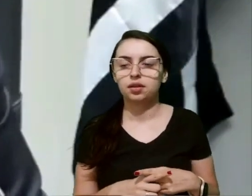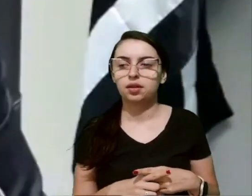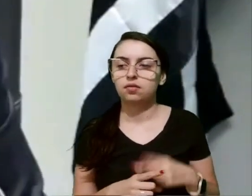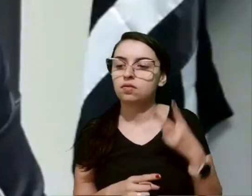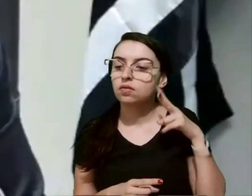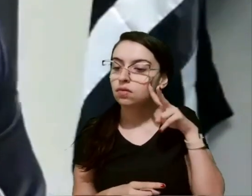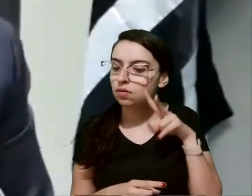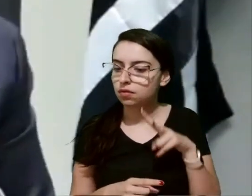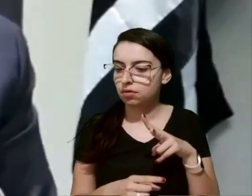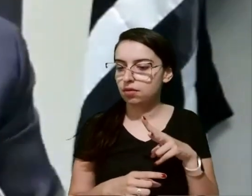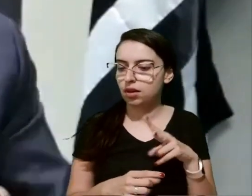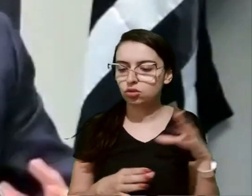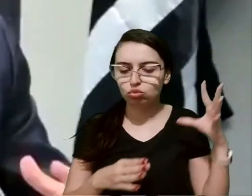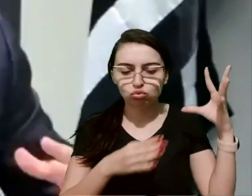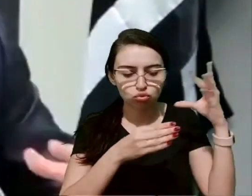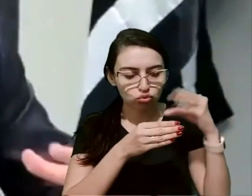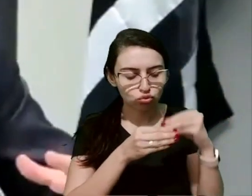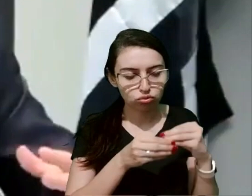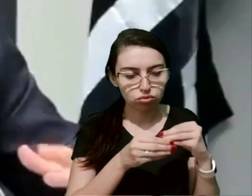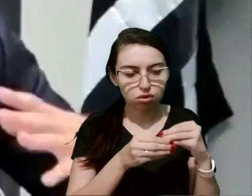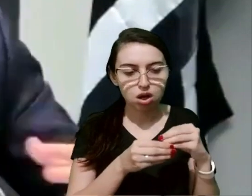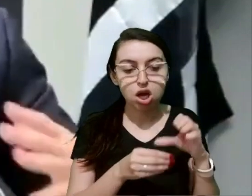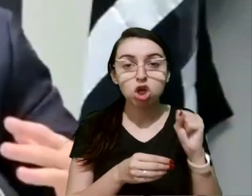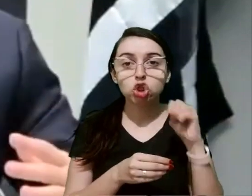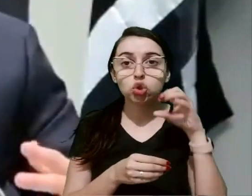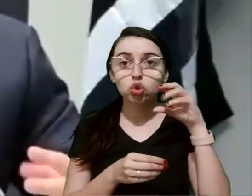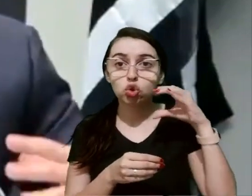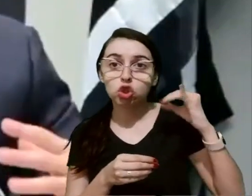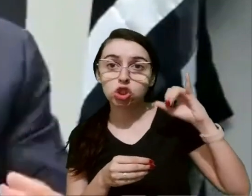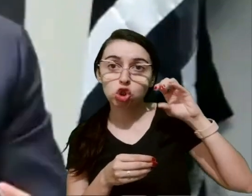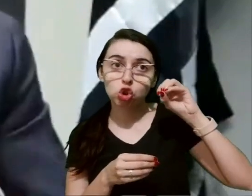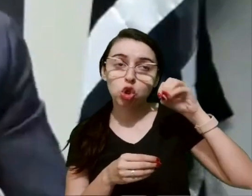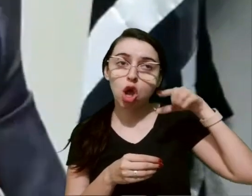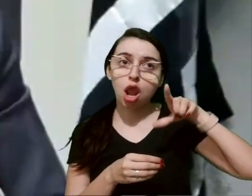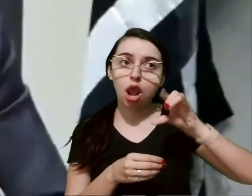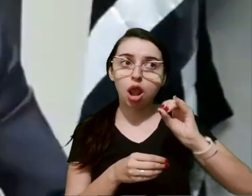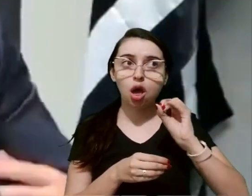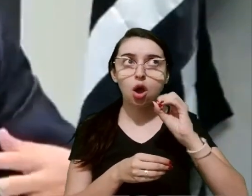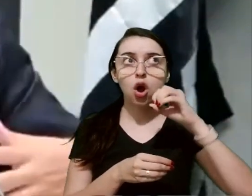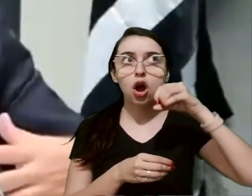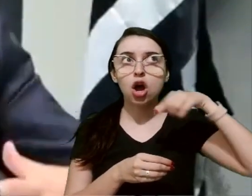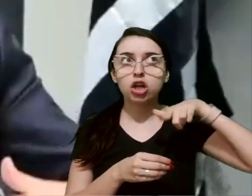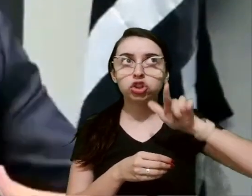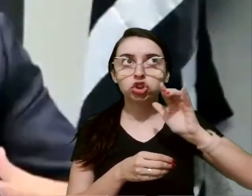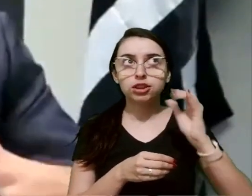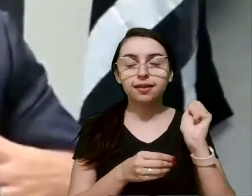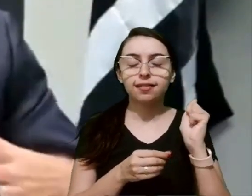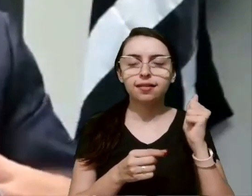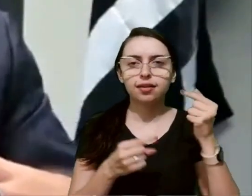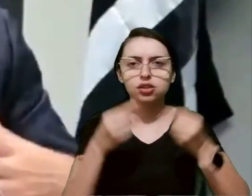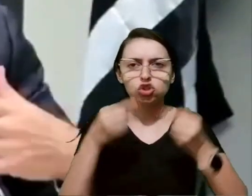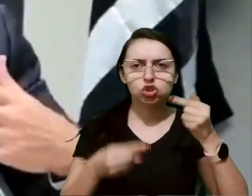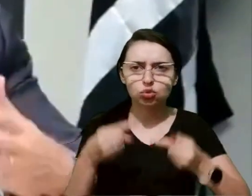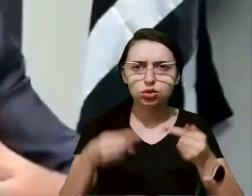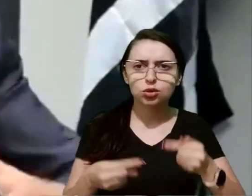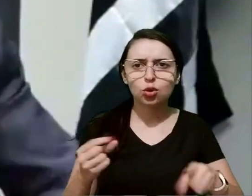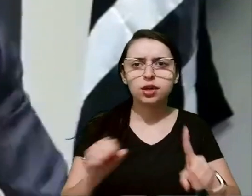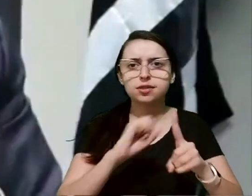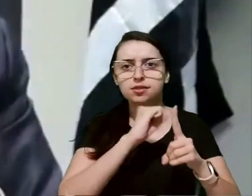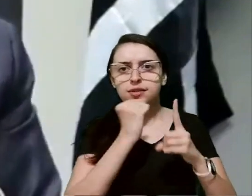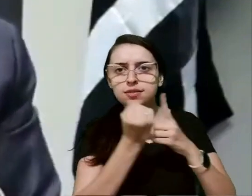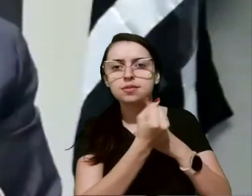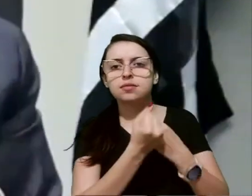consegue congregar toda uma visão sociológica mesmo, de como a sociedade gera conflitos, de como